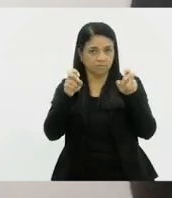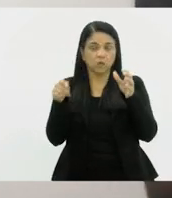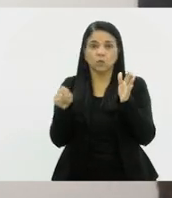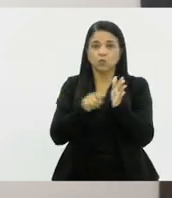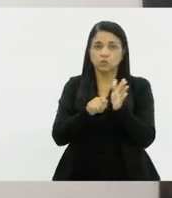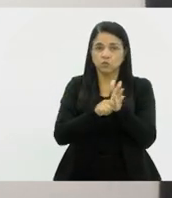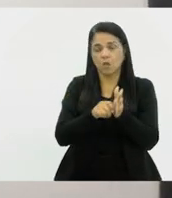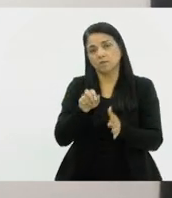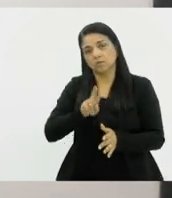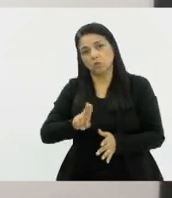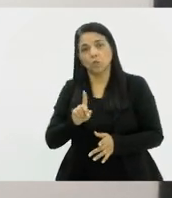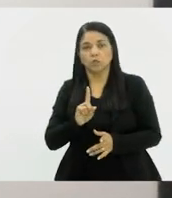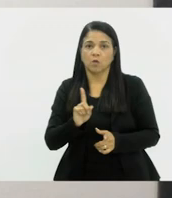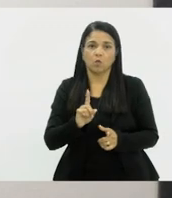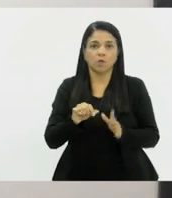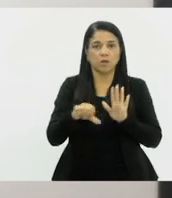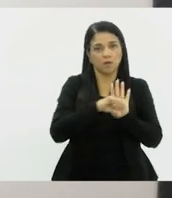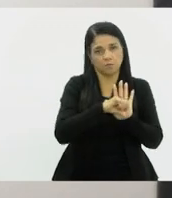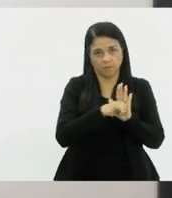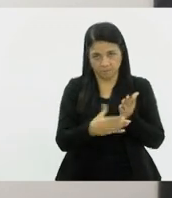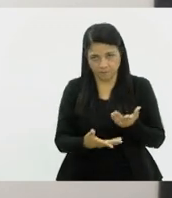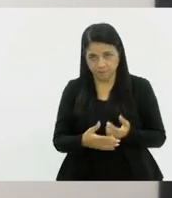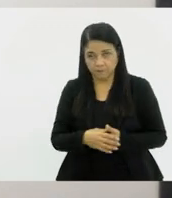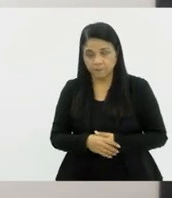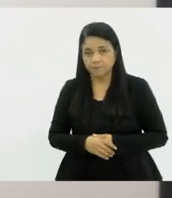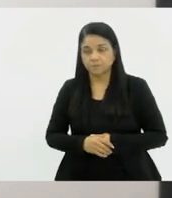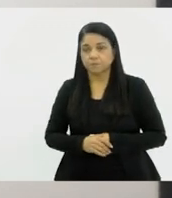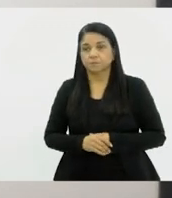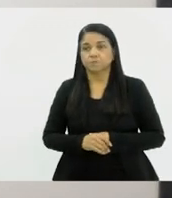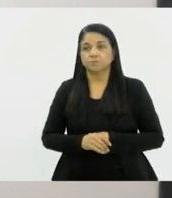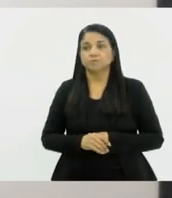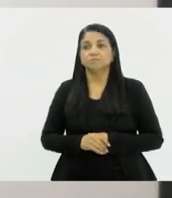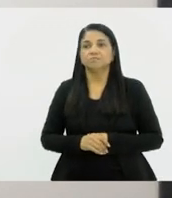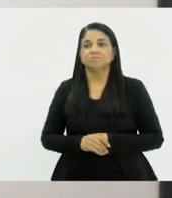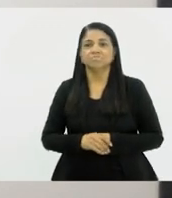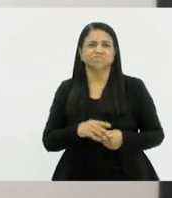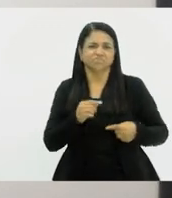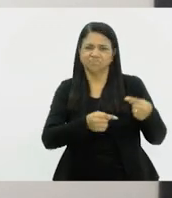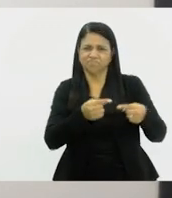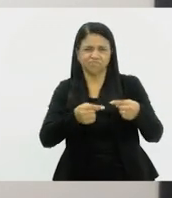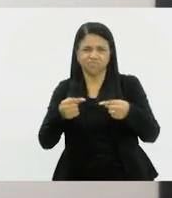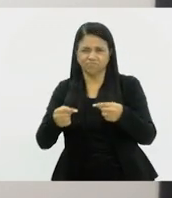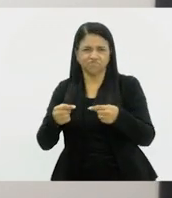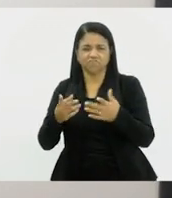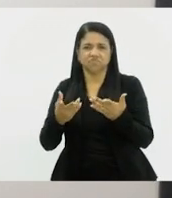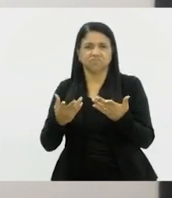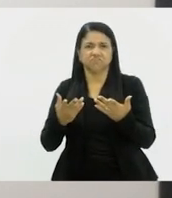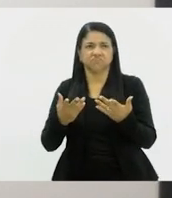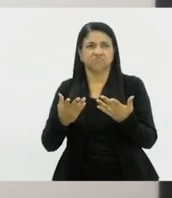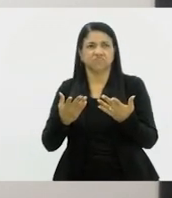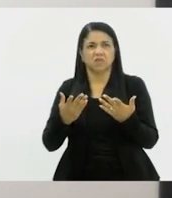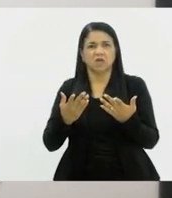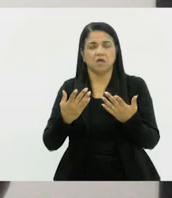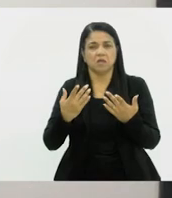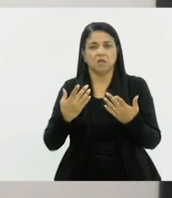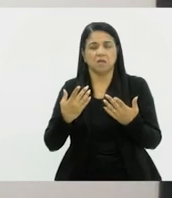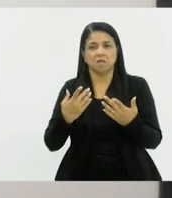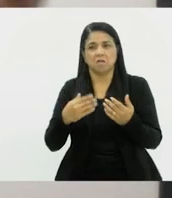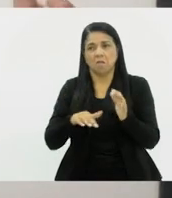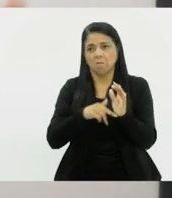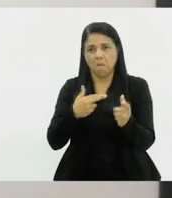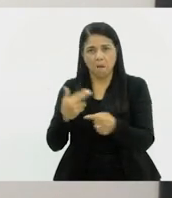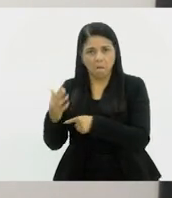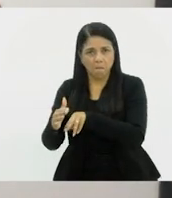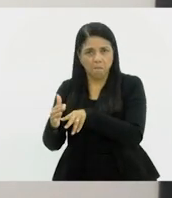usuárias são criminosos ou não eh não vou aqui entrar no debate da da autolesão não punível porque temos aqui os companheiros da